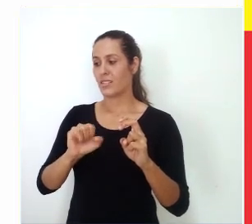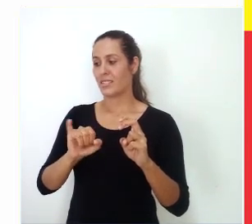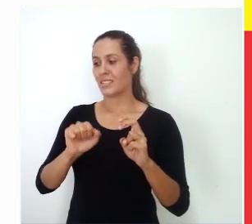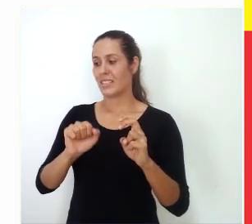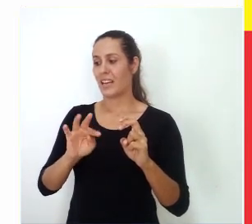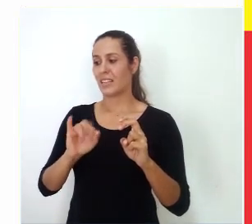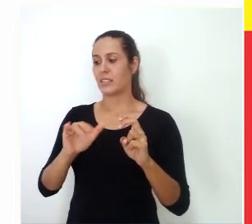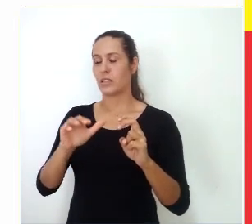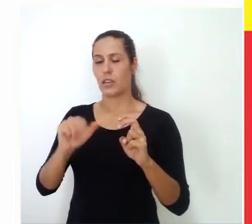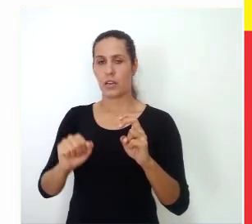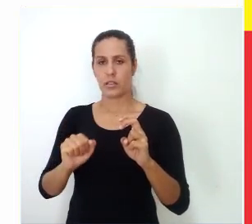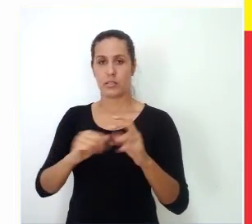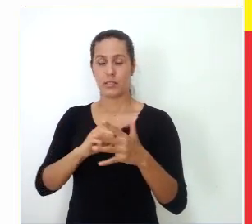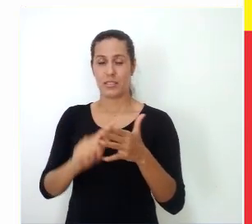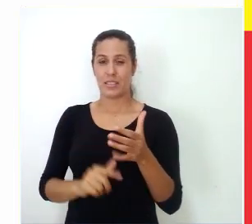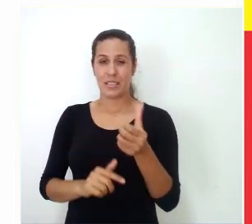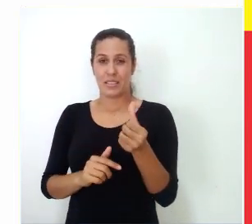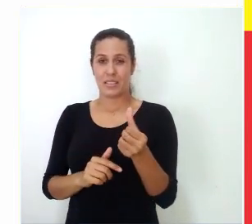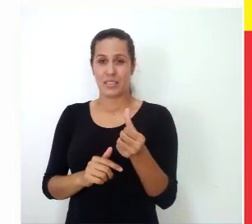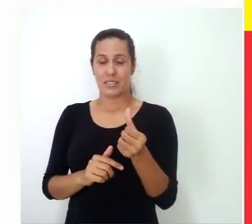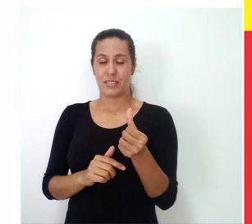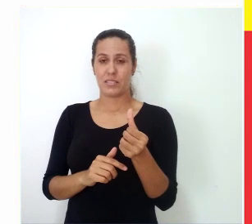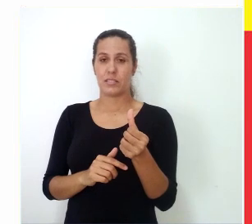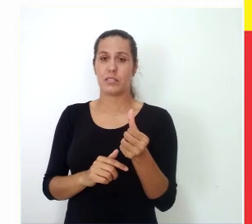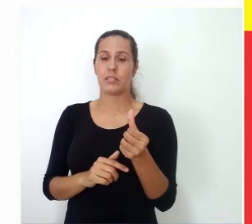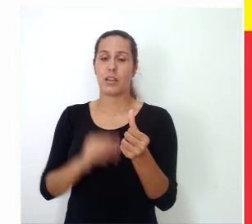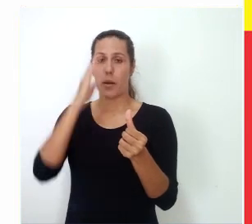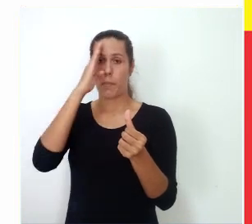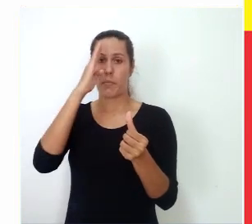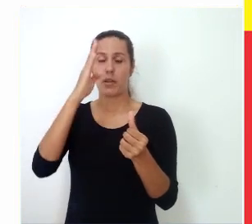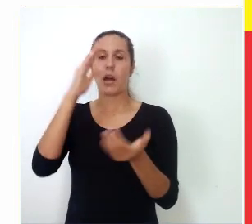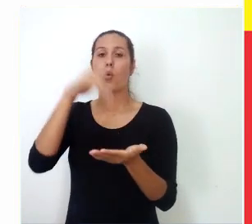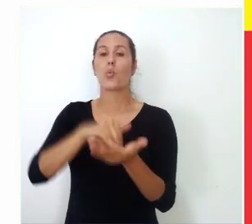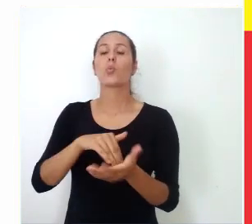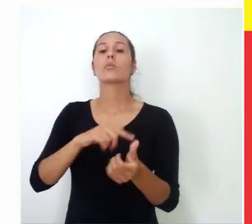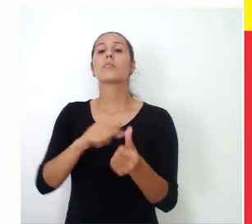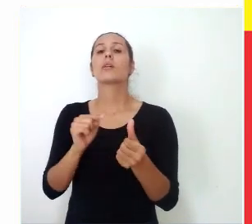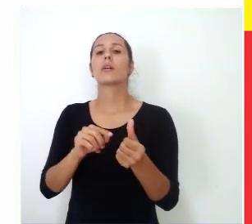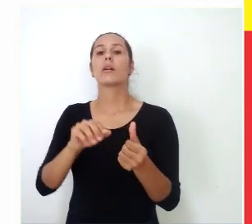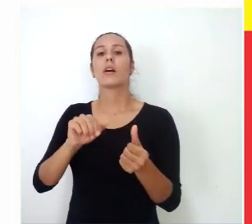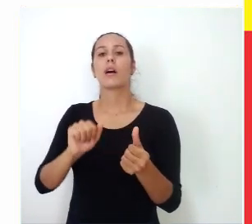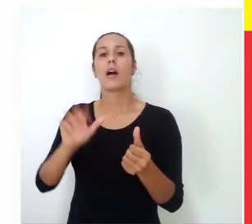tectônica, chamada de Euro-Asiática. E uma das